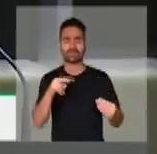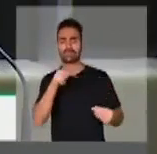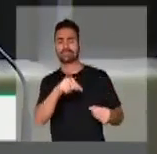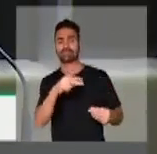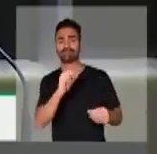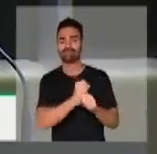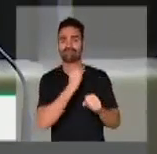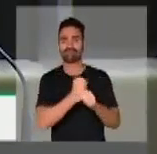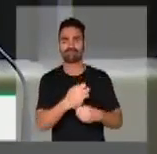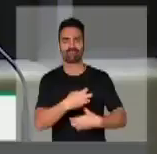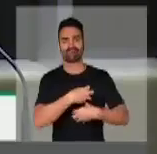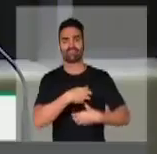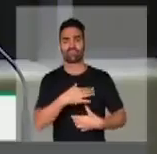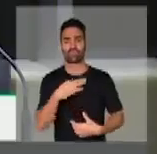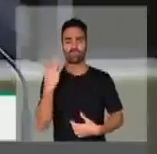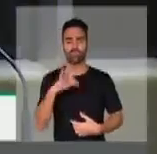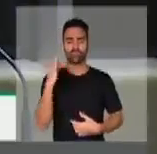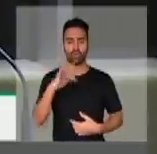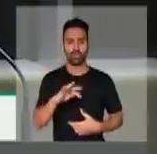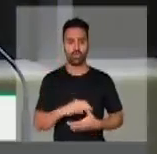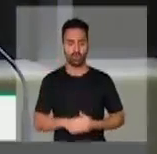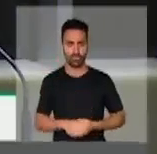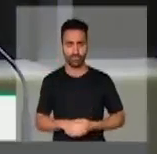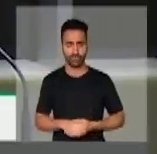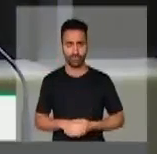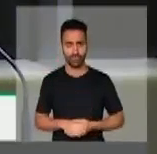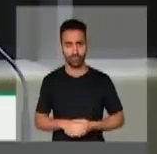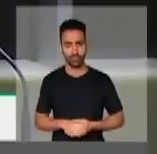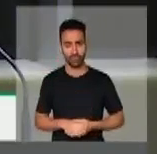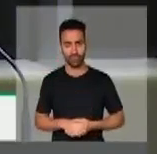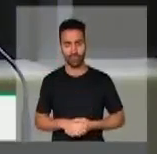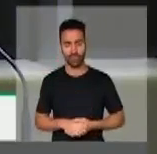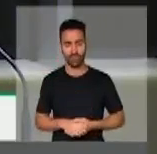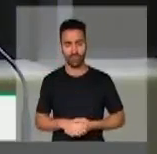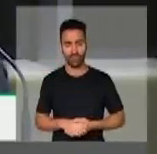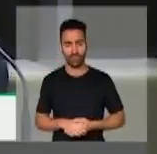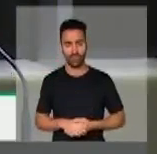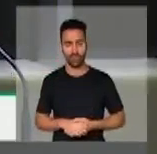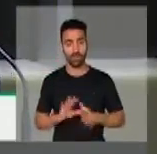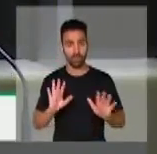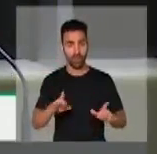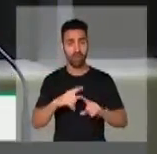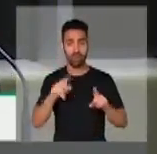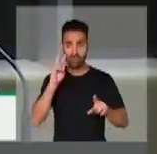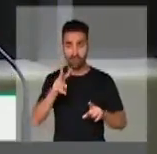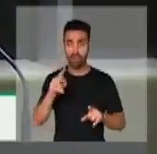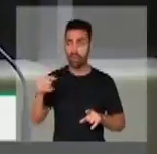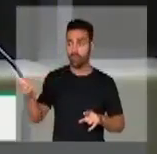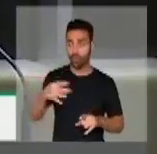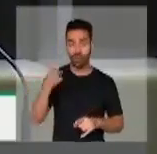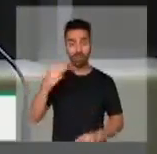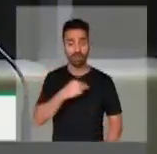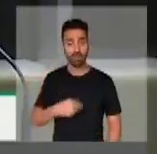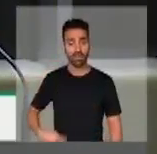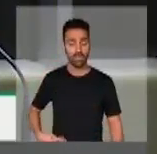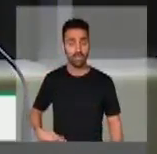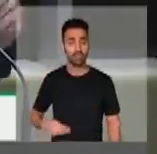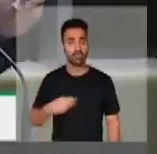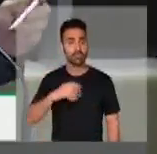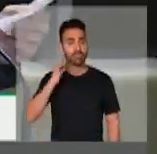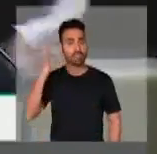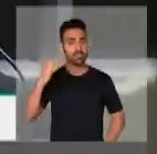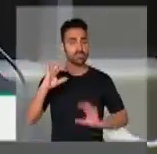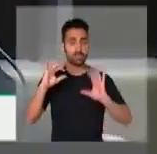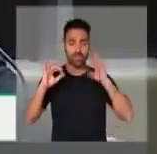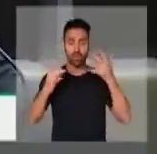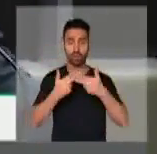um único exemplo de divergências em relação ao governo do PT. Mas eu vi ministros agora tomando decisões. Eu